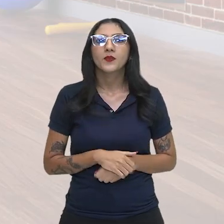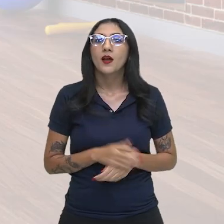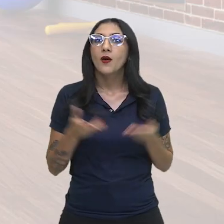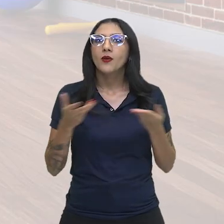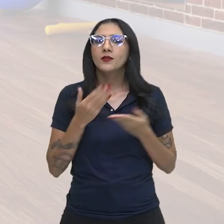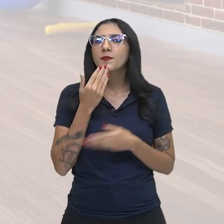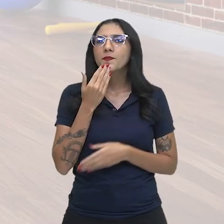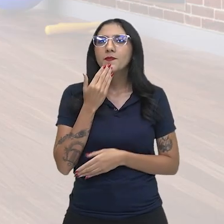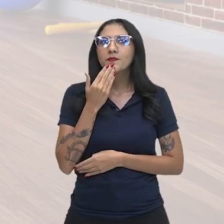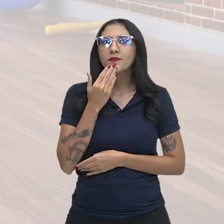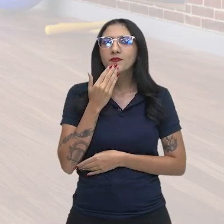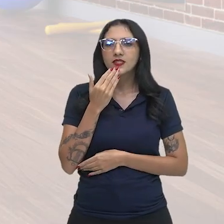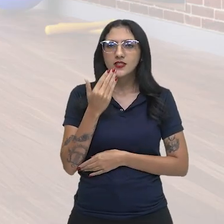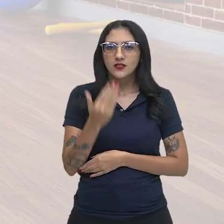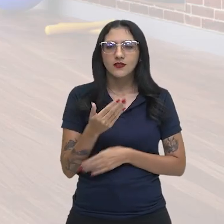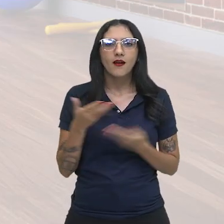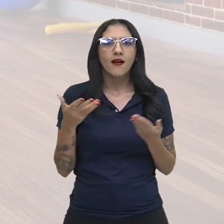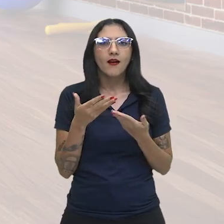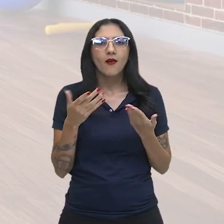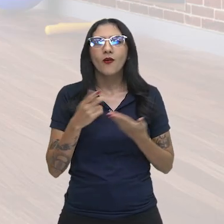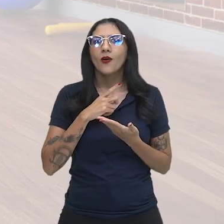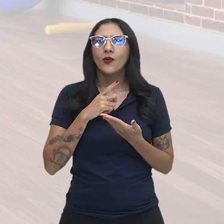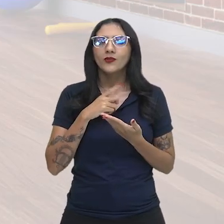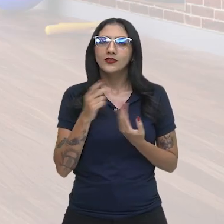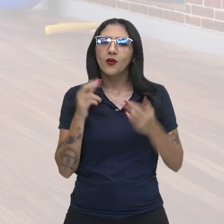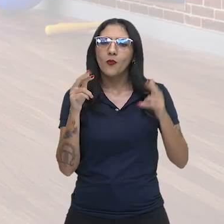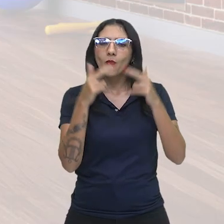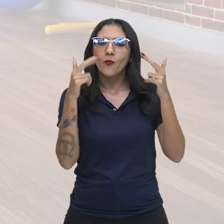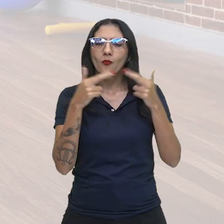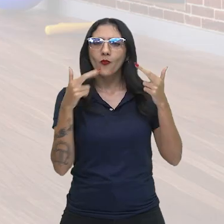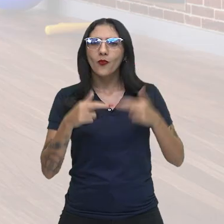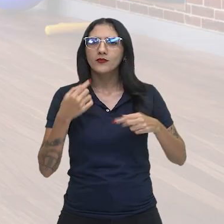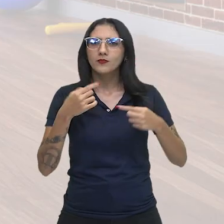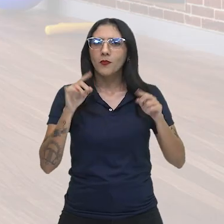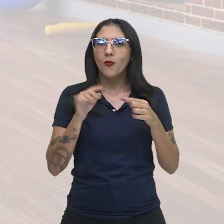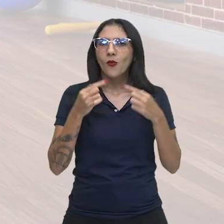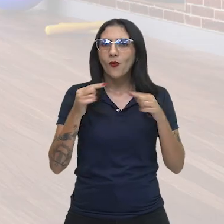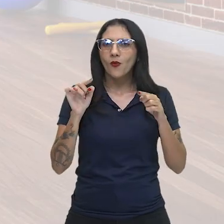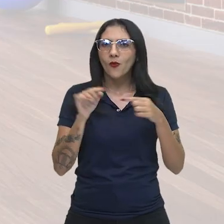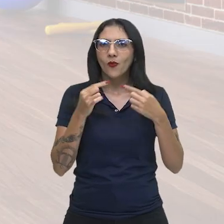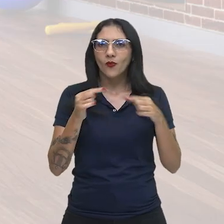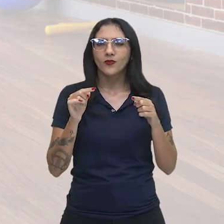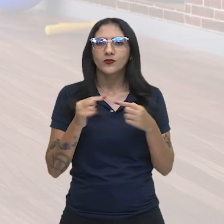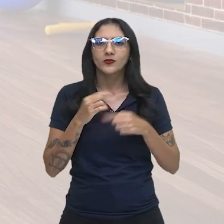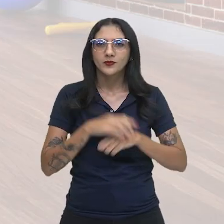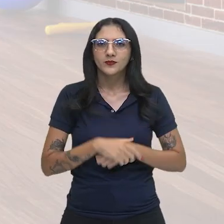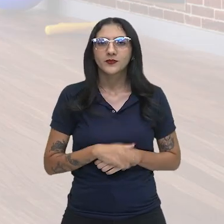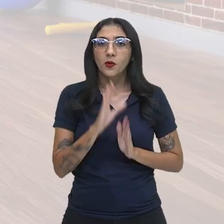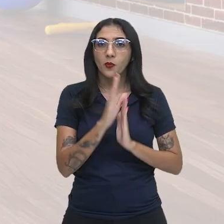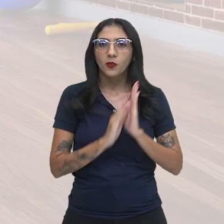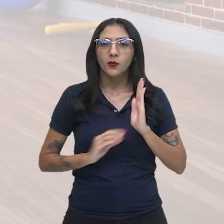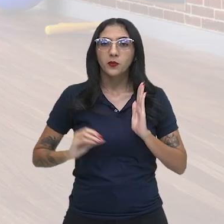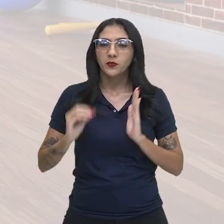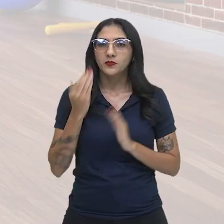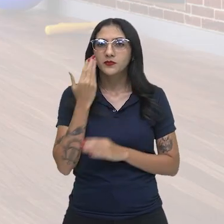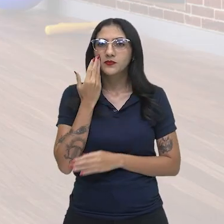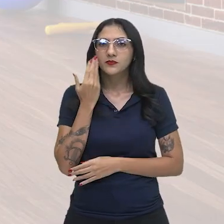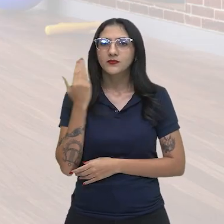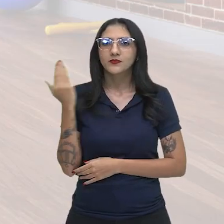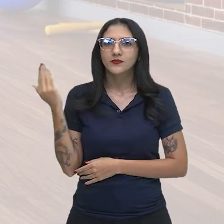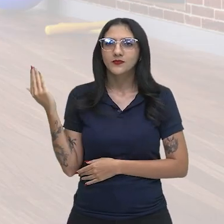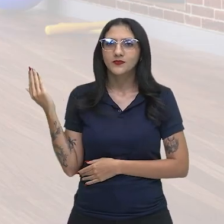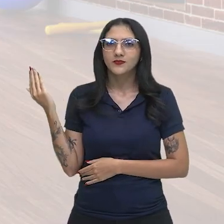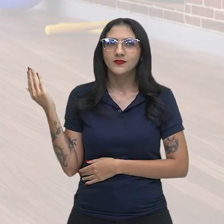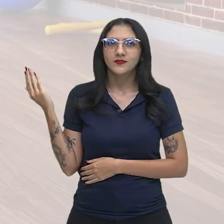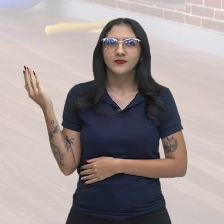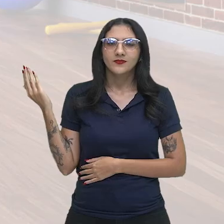que coloquem aí a nossa música, porque atividade sem música, né? É meio estranho. Vamos lá, então? Isso.